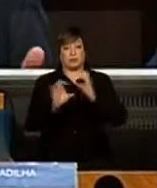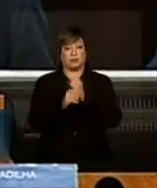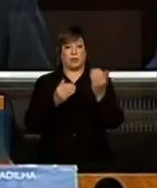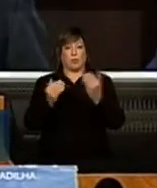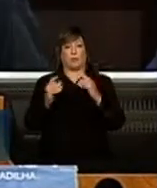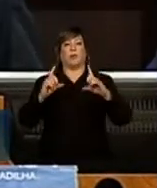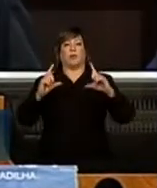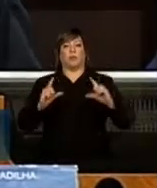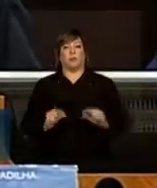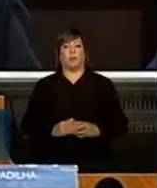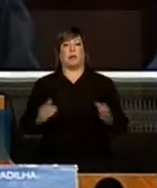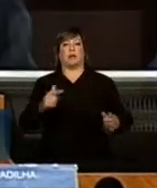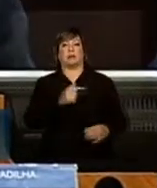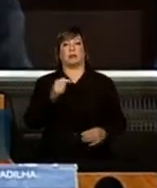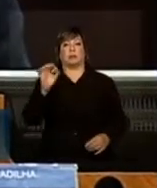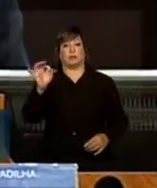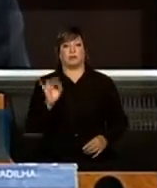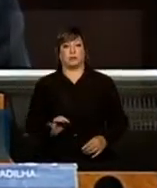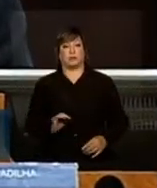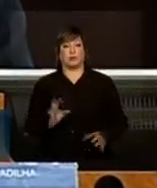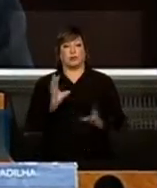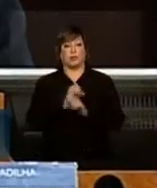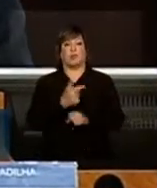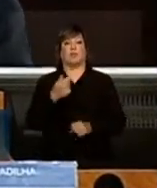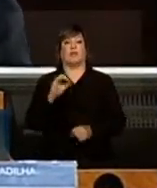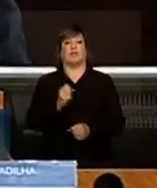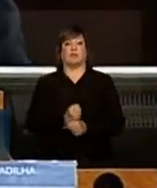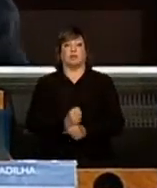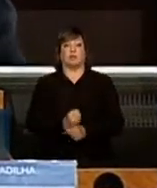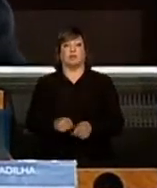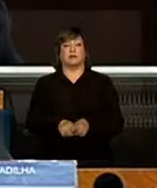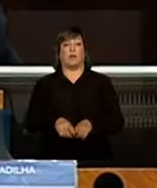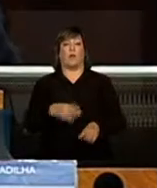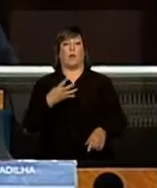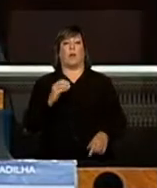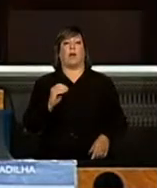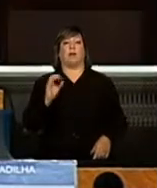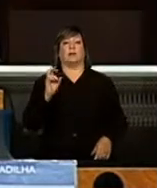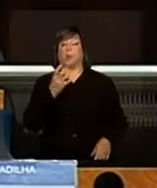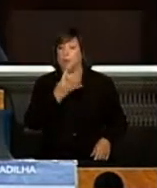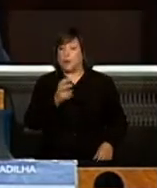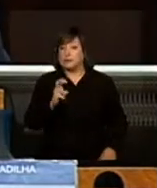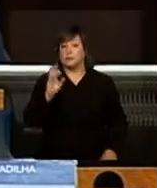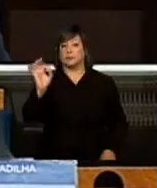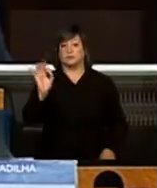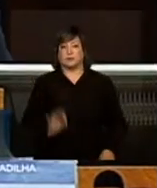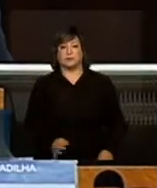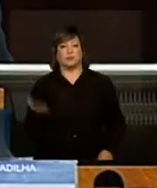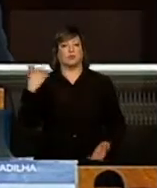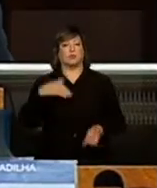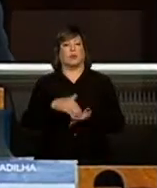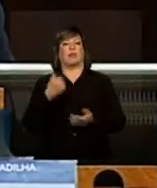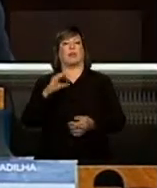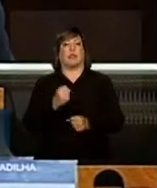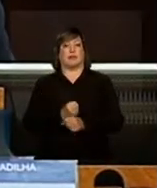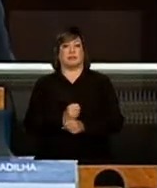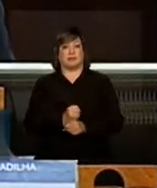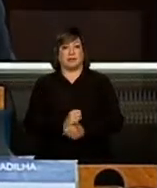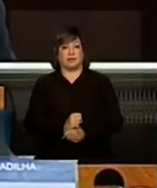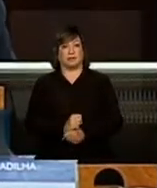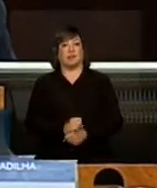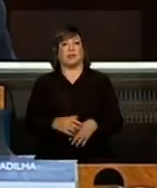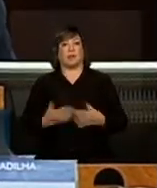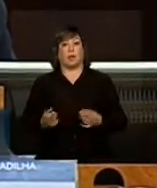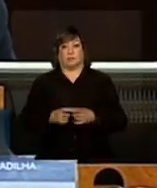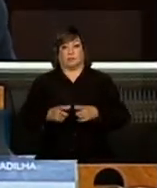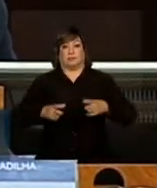foi 77% nos 20, sendo que 45% de redução nos últimos 10 anos. Então, proporcionalmente, foi maior